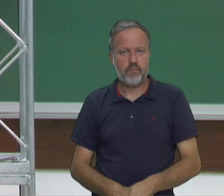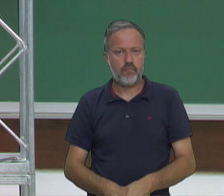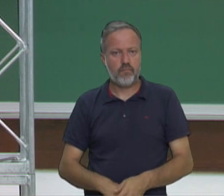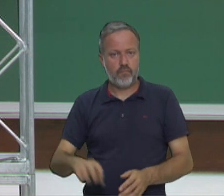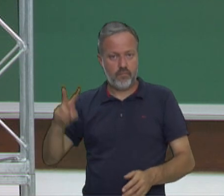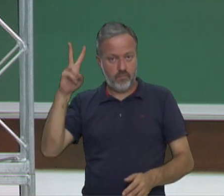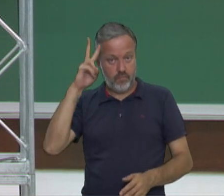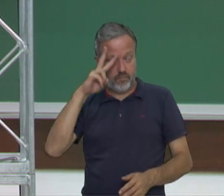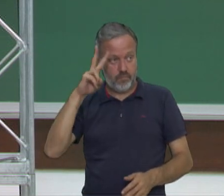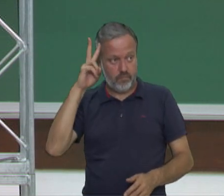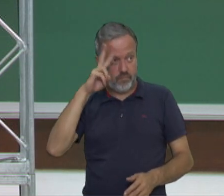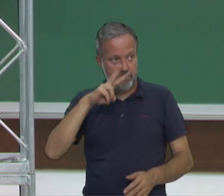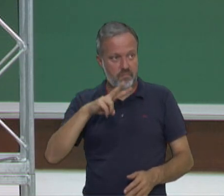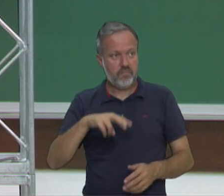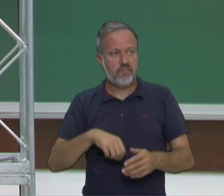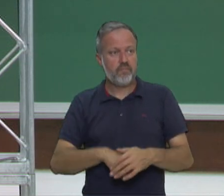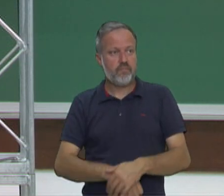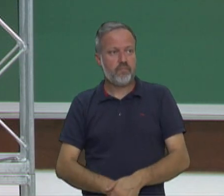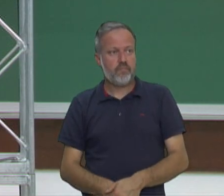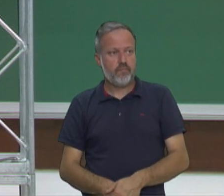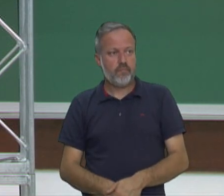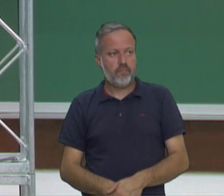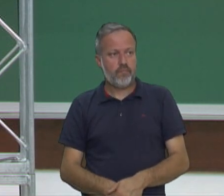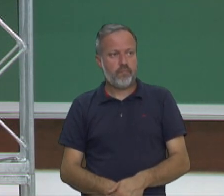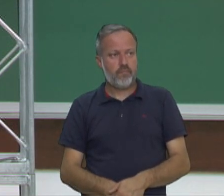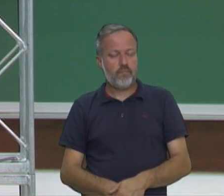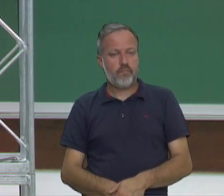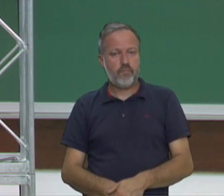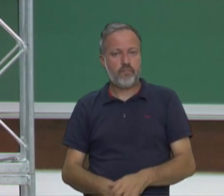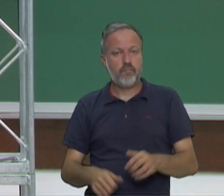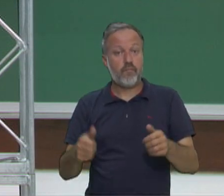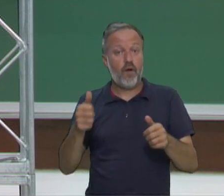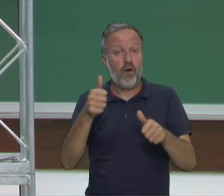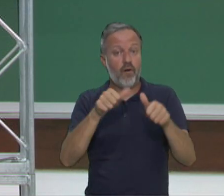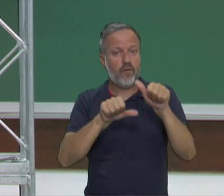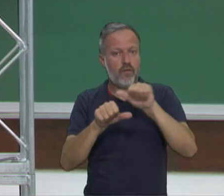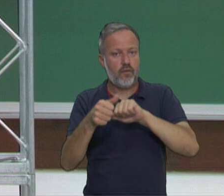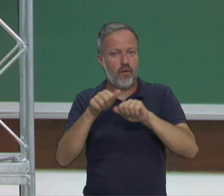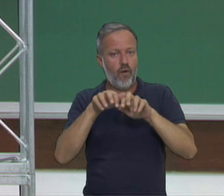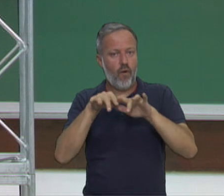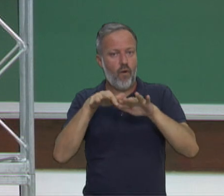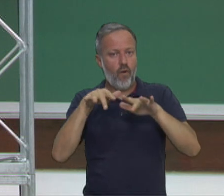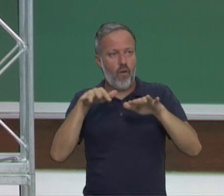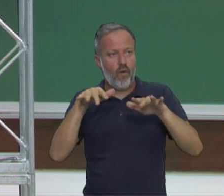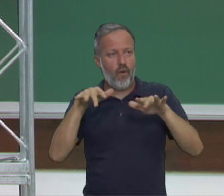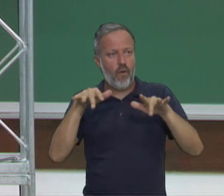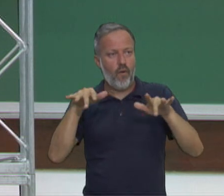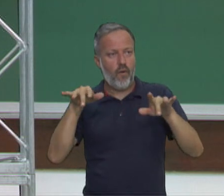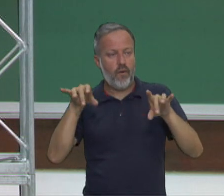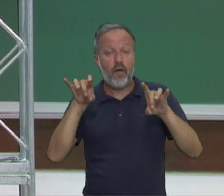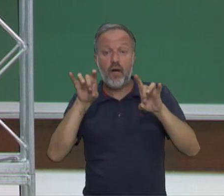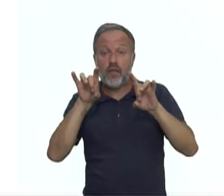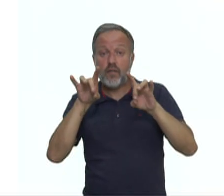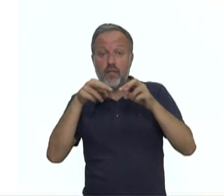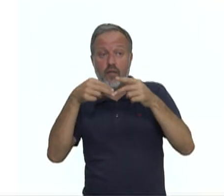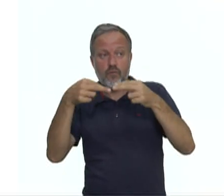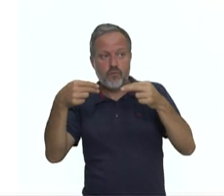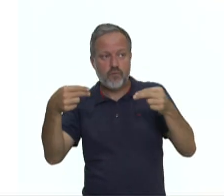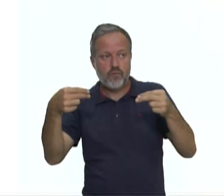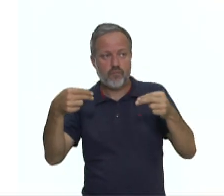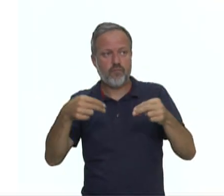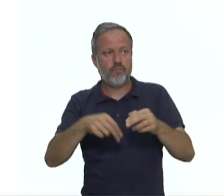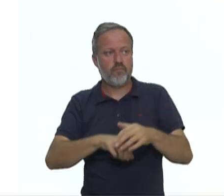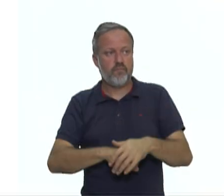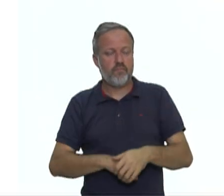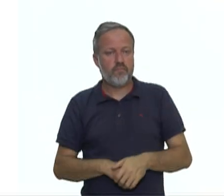Relembrando, então, para finalizar a aulinha de hoje. Elemento químico é a essência de cada matéria.